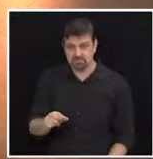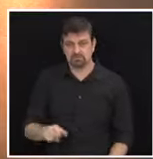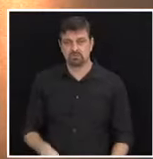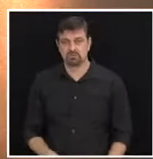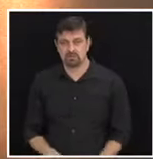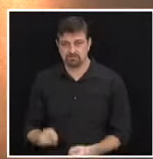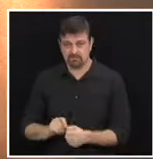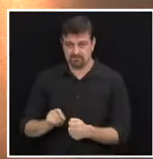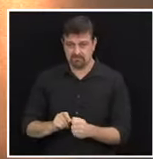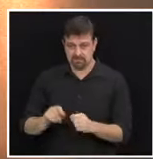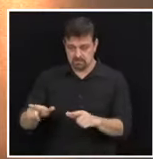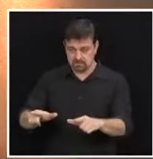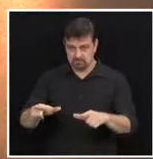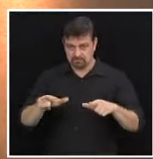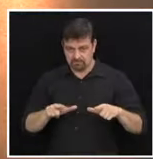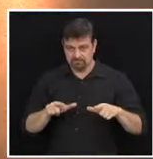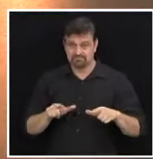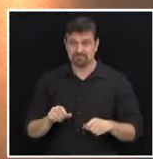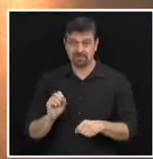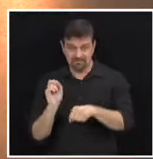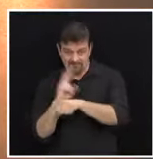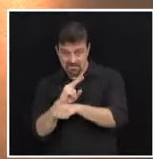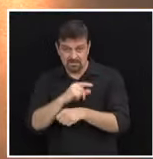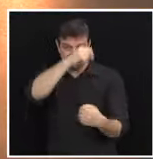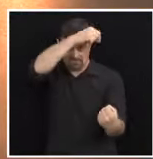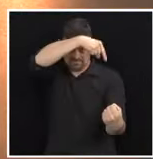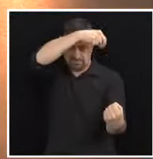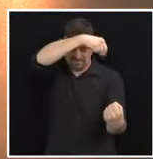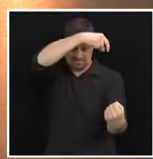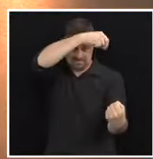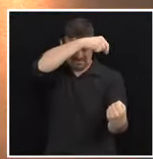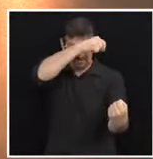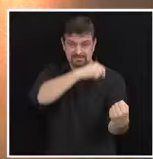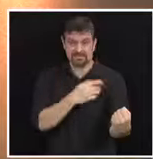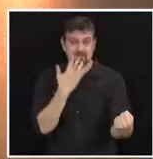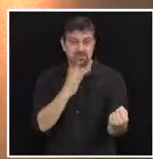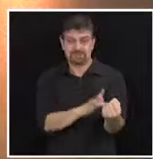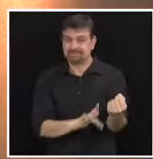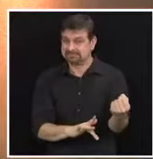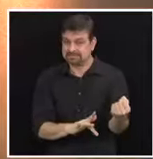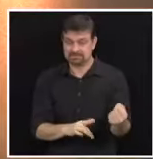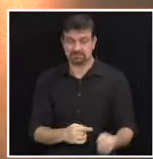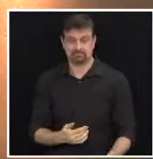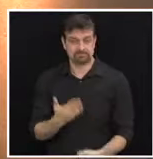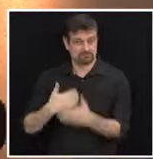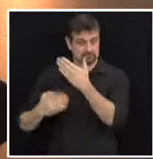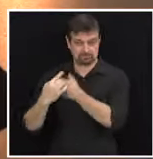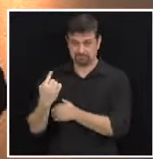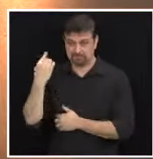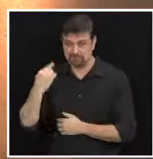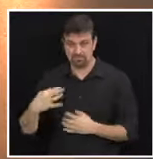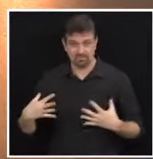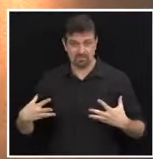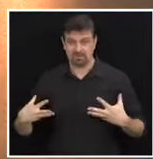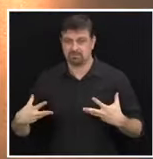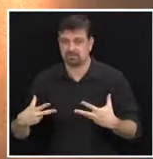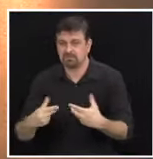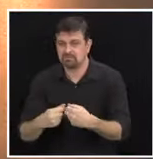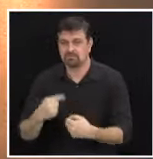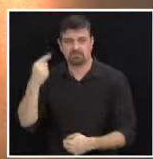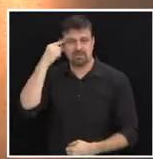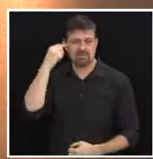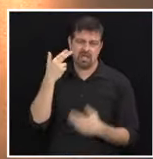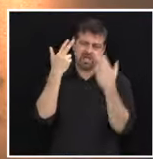detectação dos vírus, né? A gente, na época, todo mundo achava que era normal.